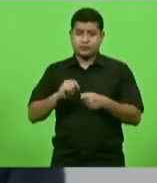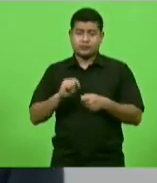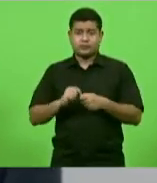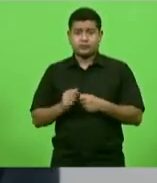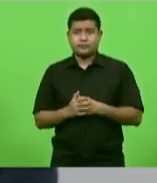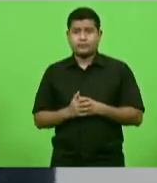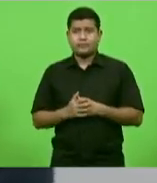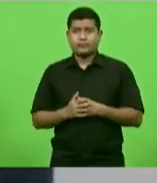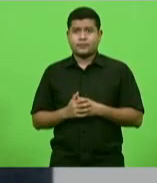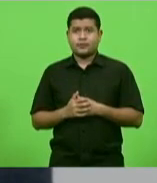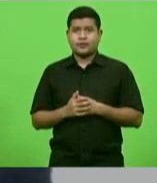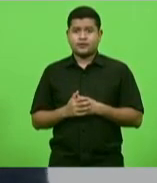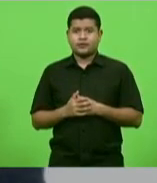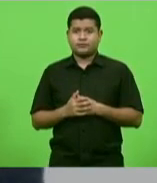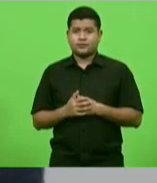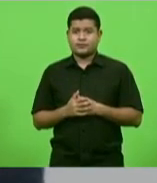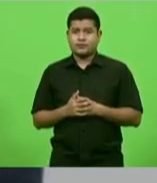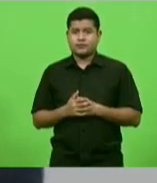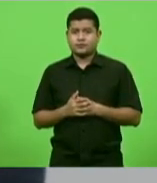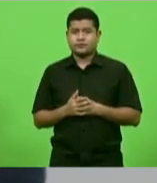evidência.